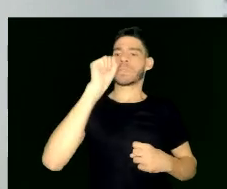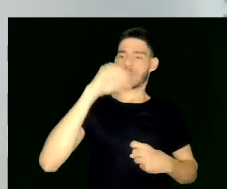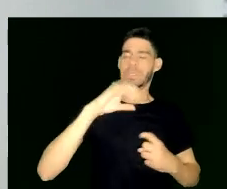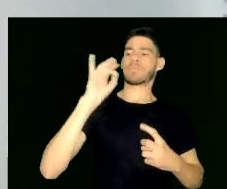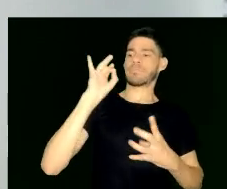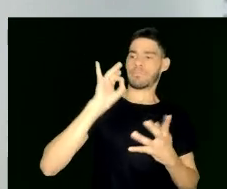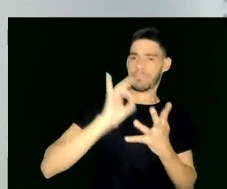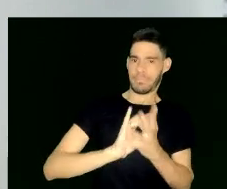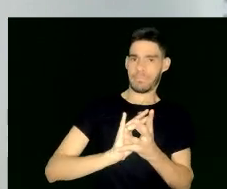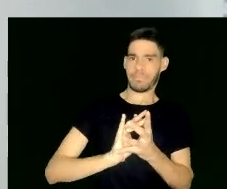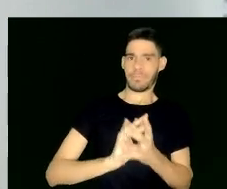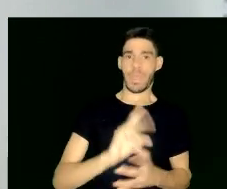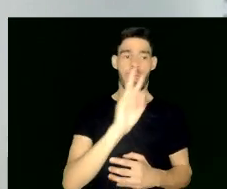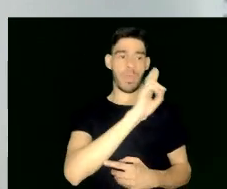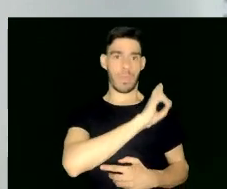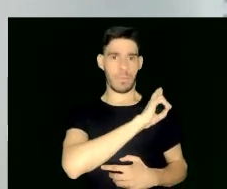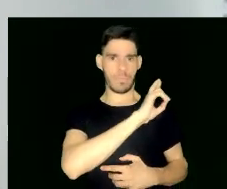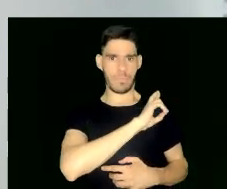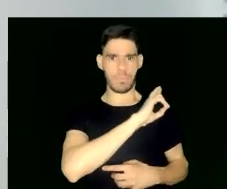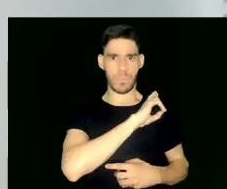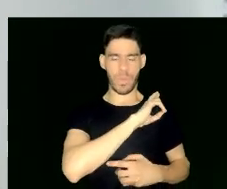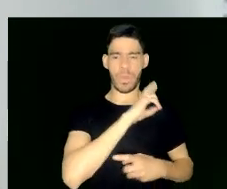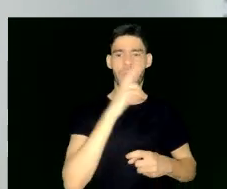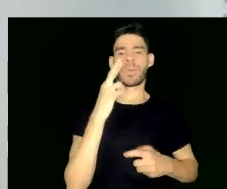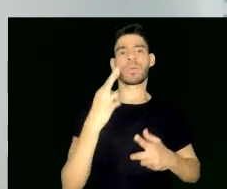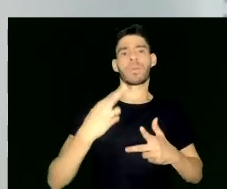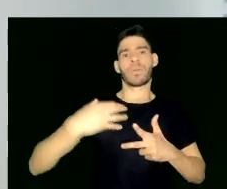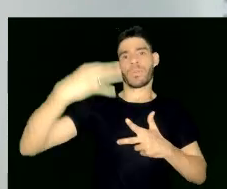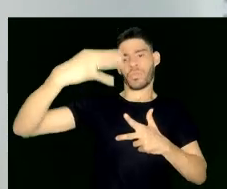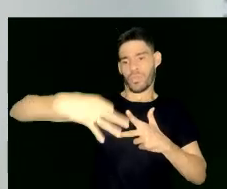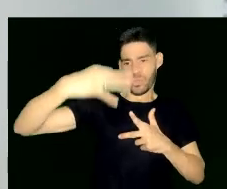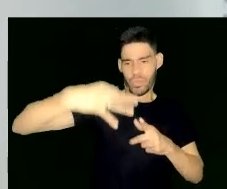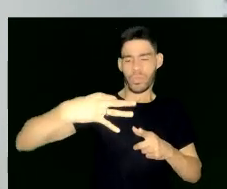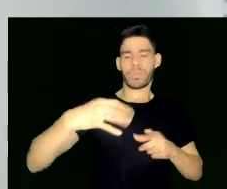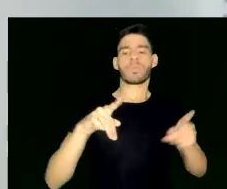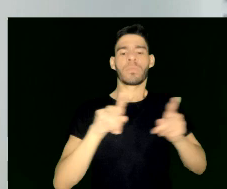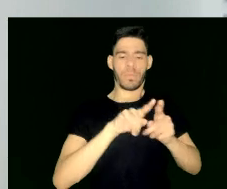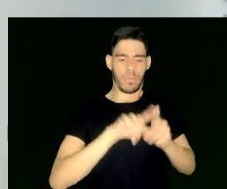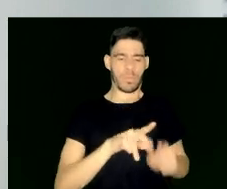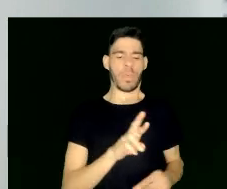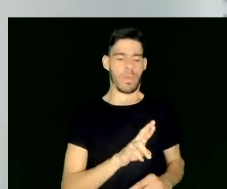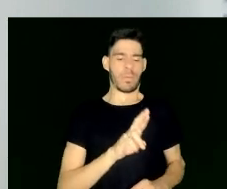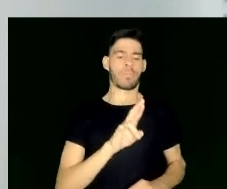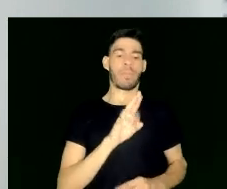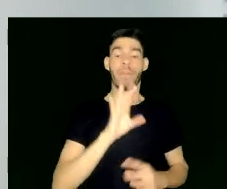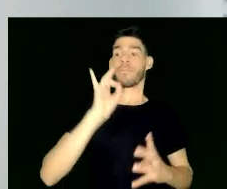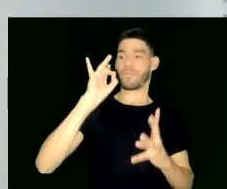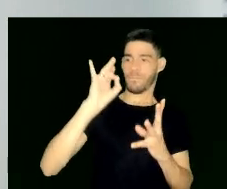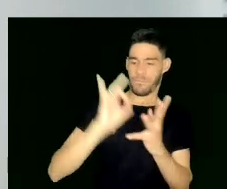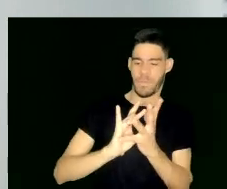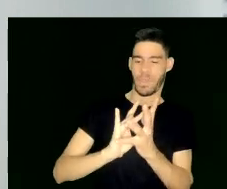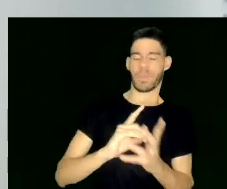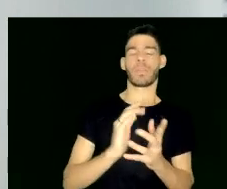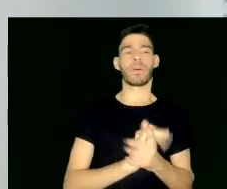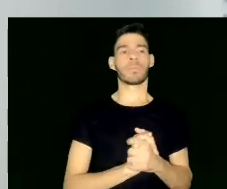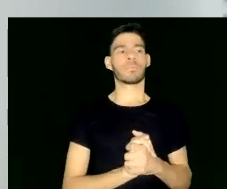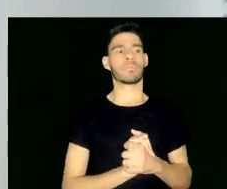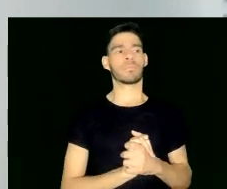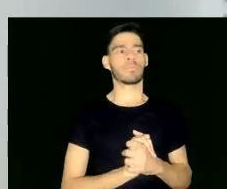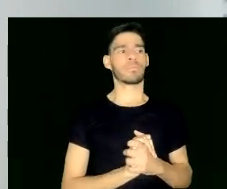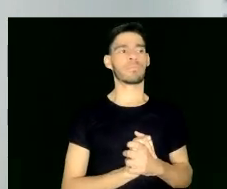abusivo é uma realidade, a responsabilidade do Poder Judiciário na proteção do sistema jurídico também é uma